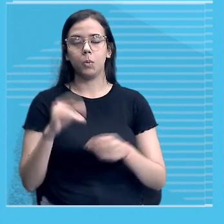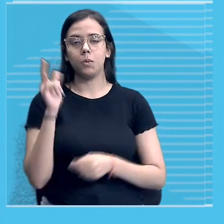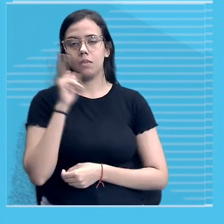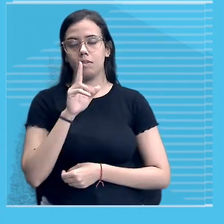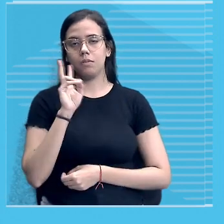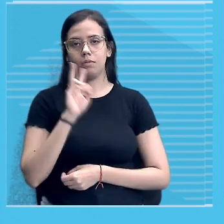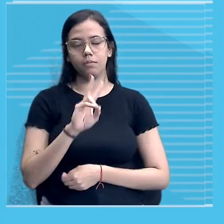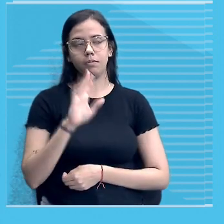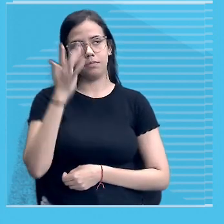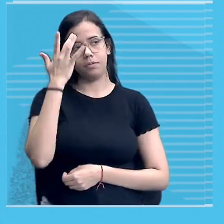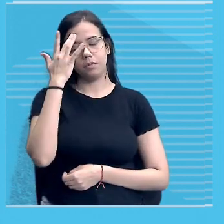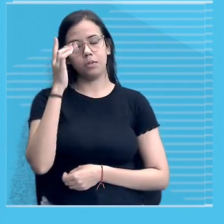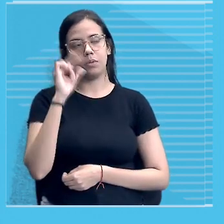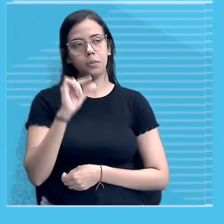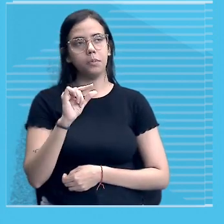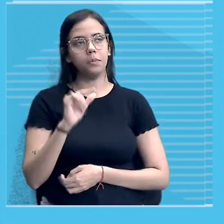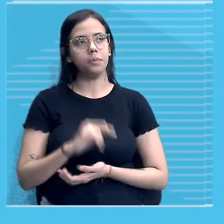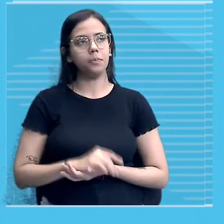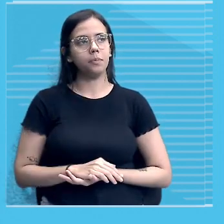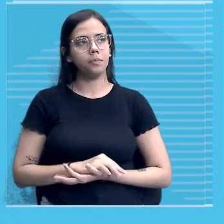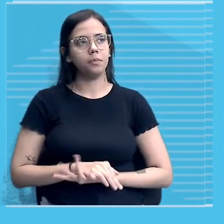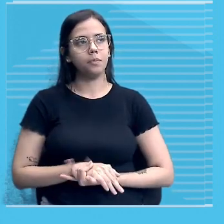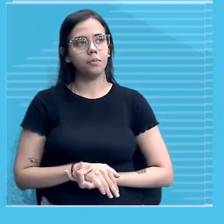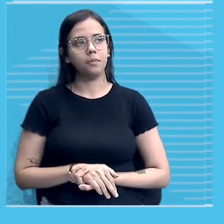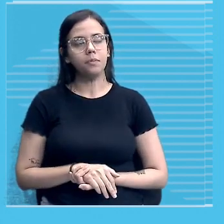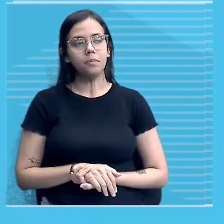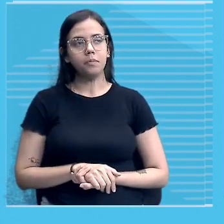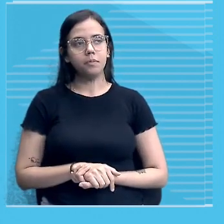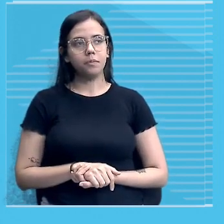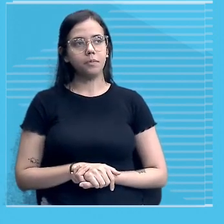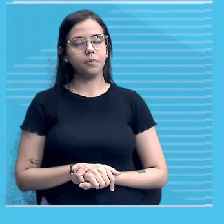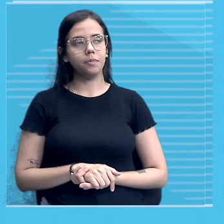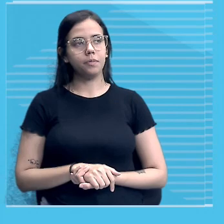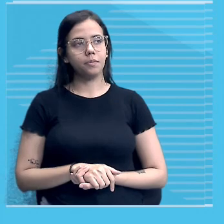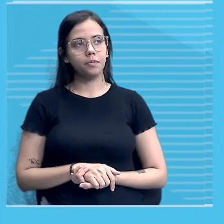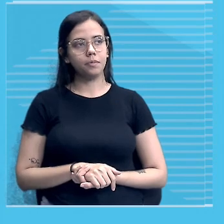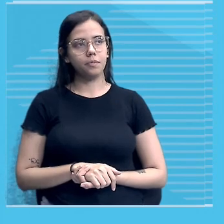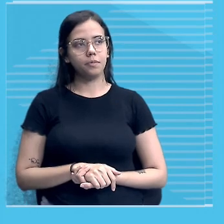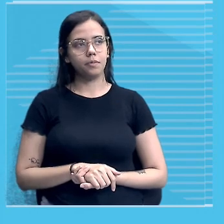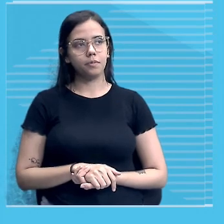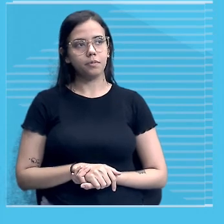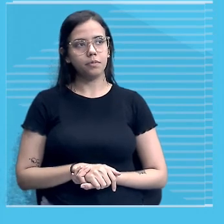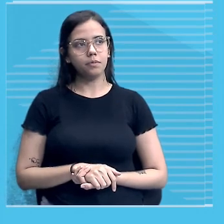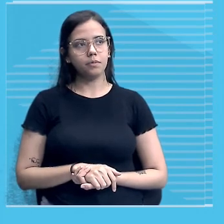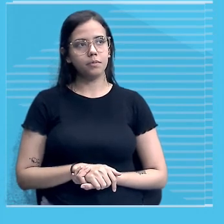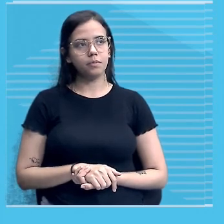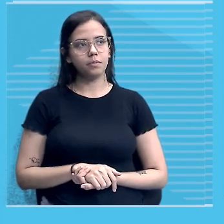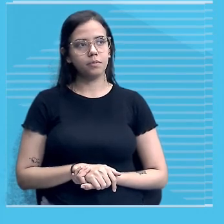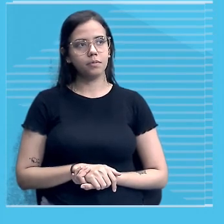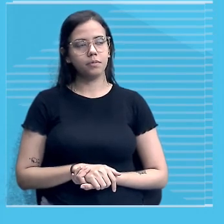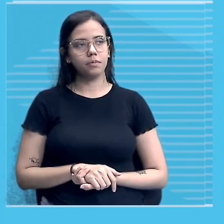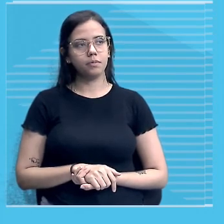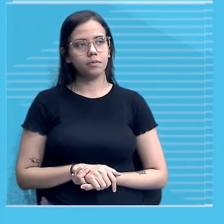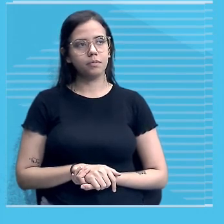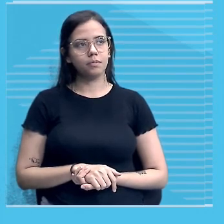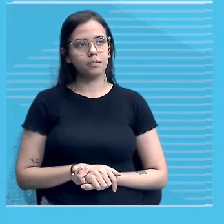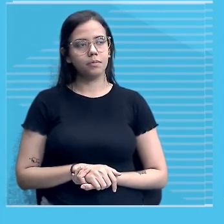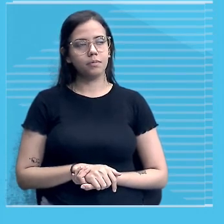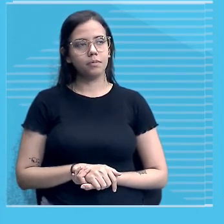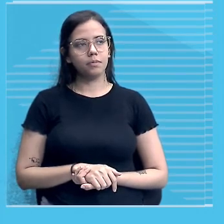voltar pequena acho que tá pequena fazer um zoom aqui ó rapidão a 3 sobre 2